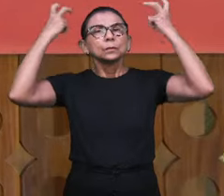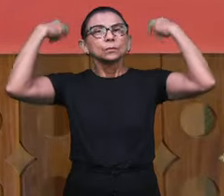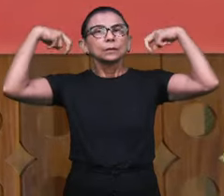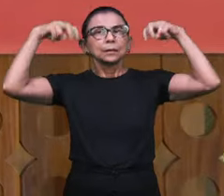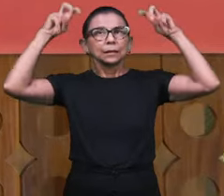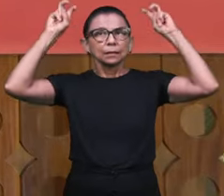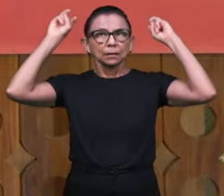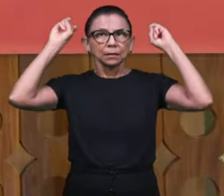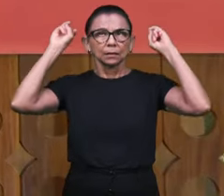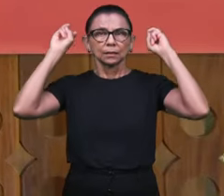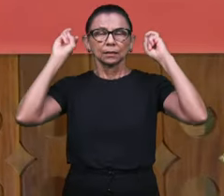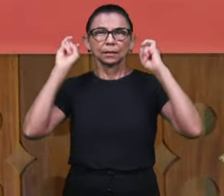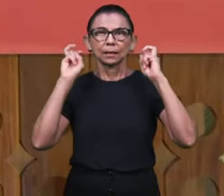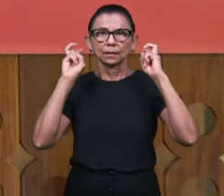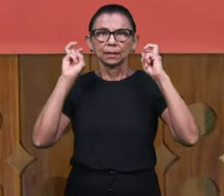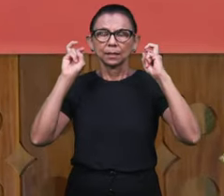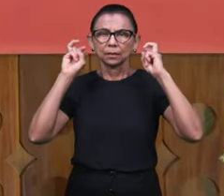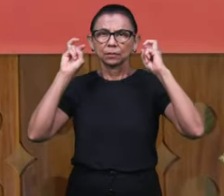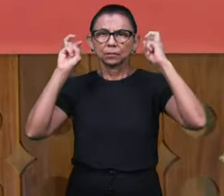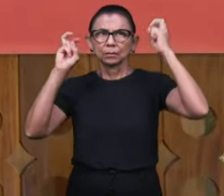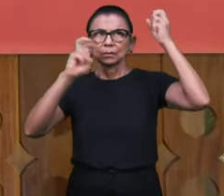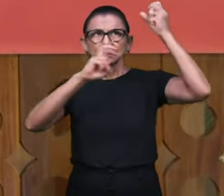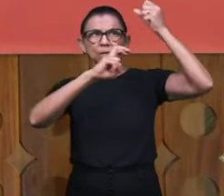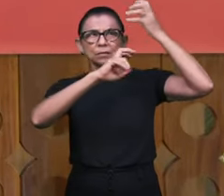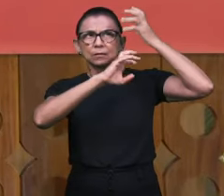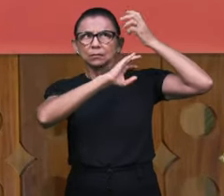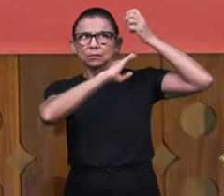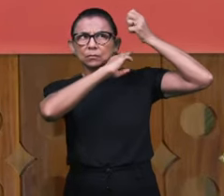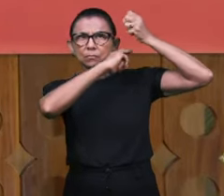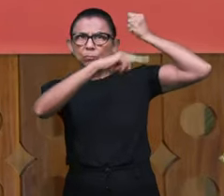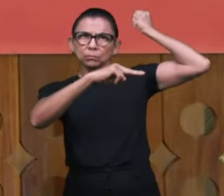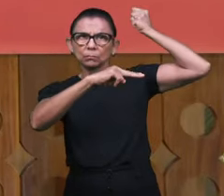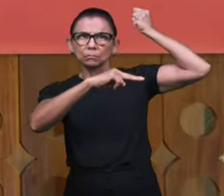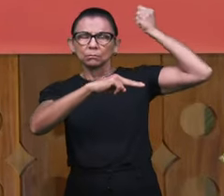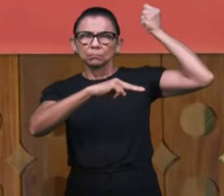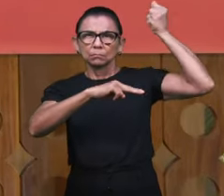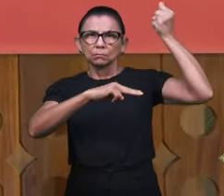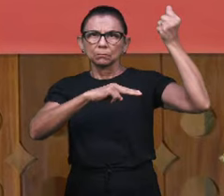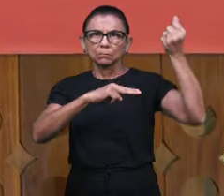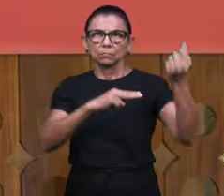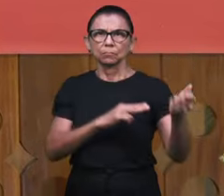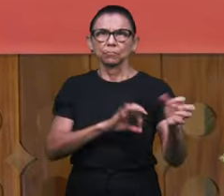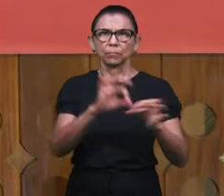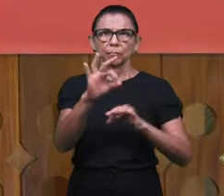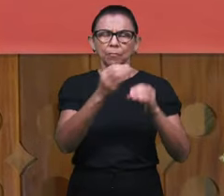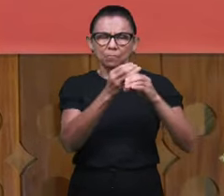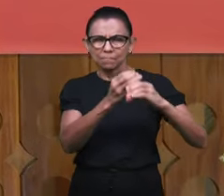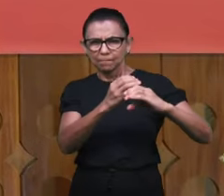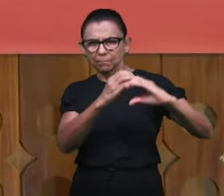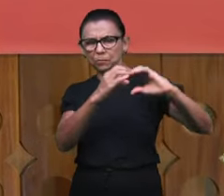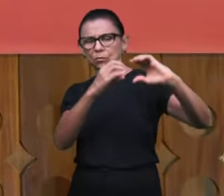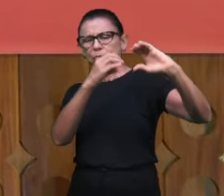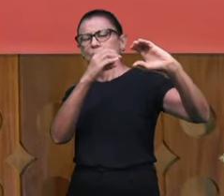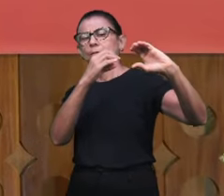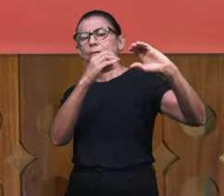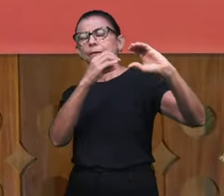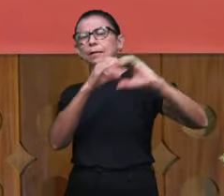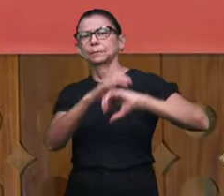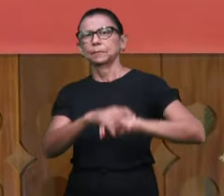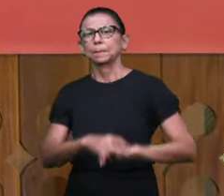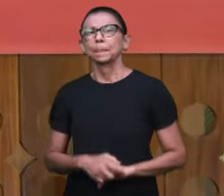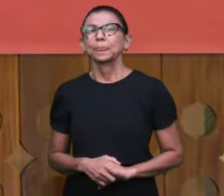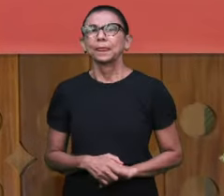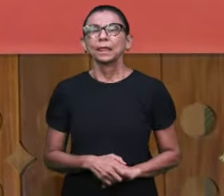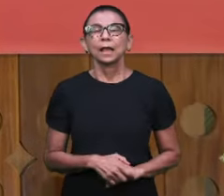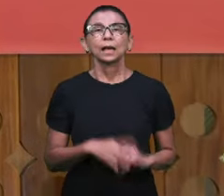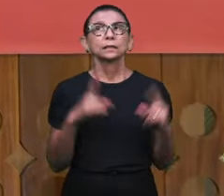para dar os toques proféticos que eles ouviam e entendiam como